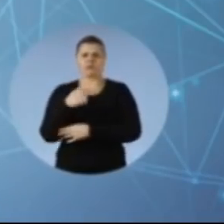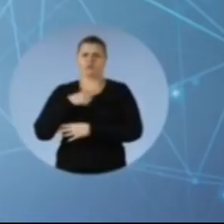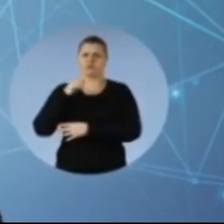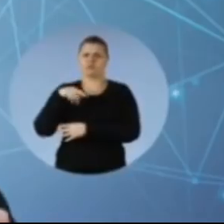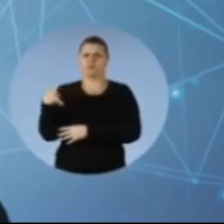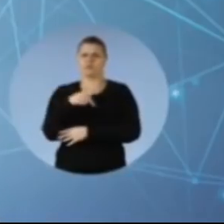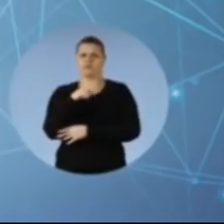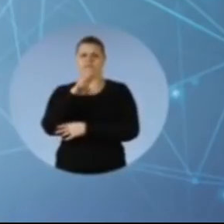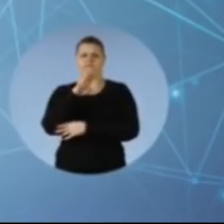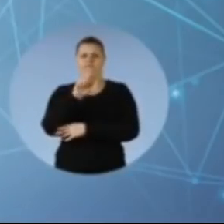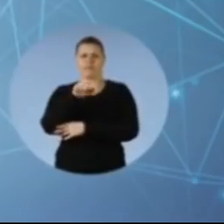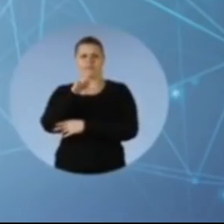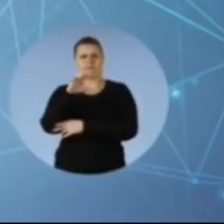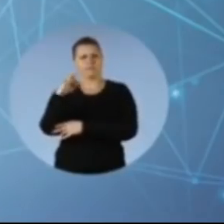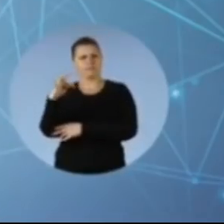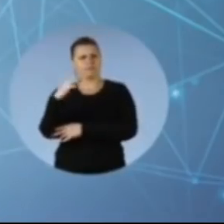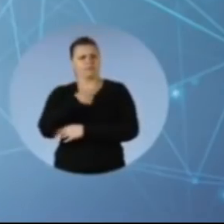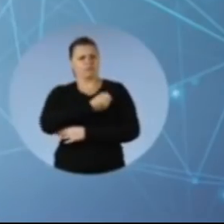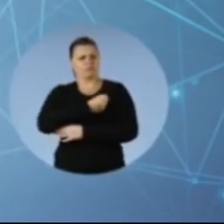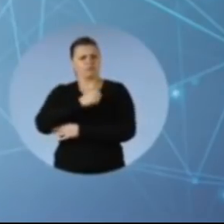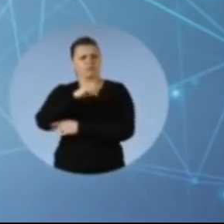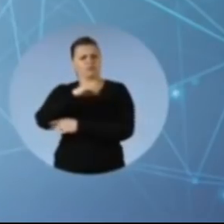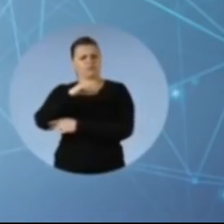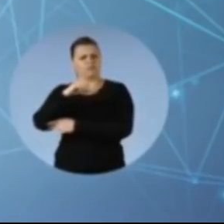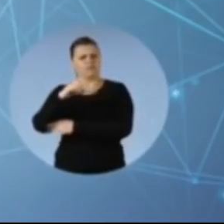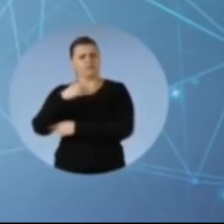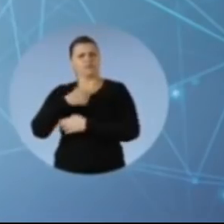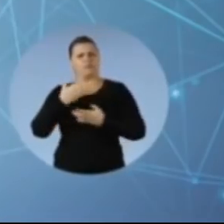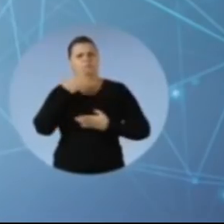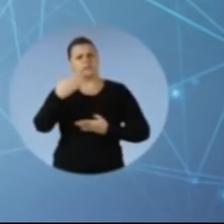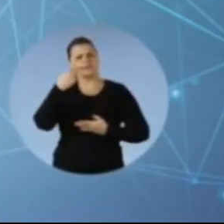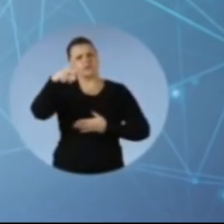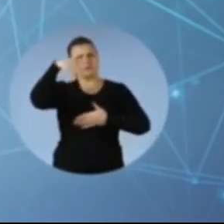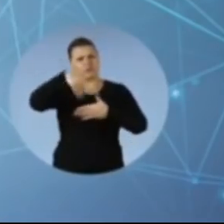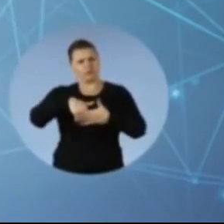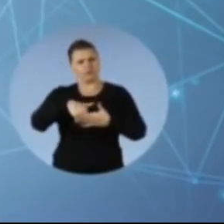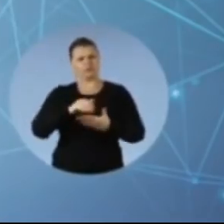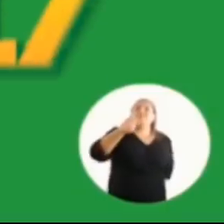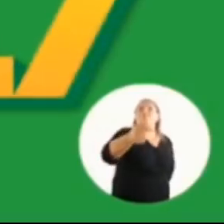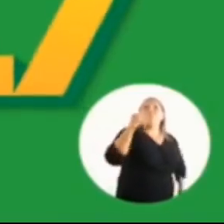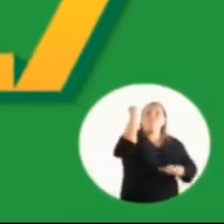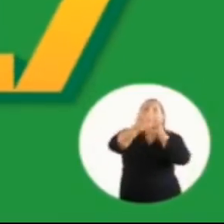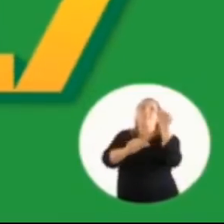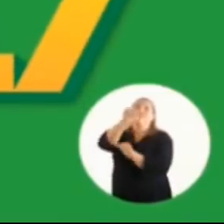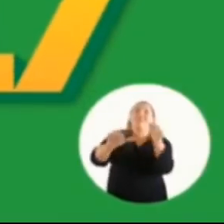seu. Eu sou o professor Vambert, meu número é 9090 e eu peço o seu voto.